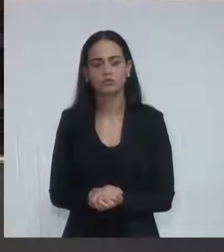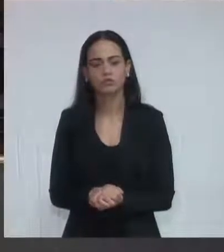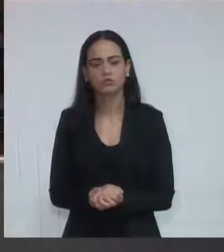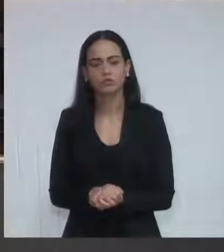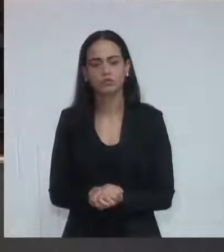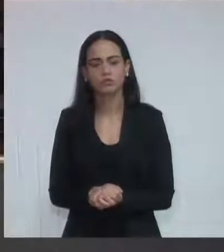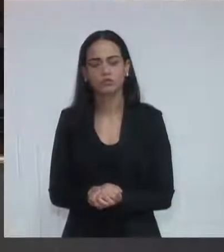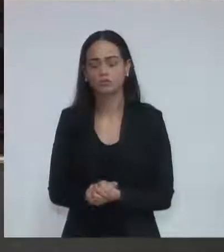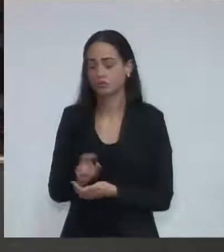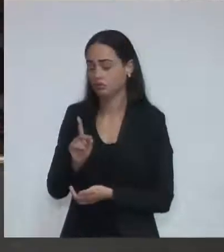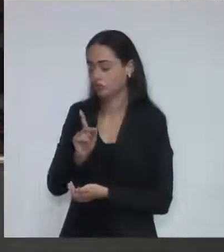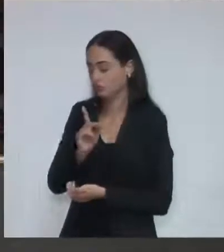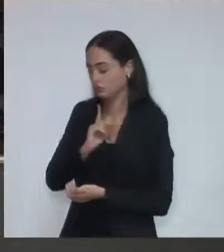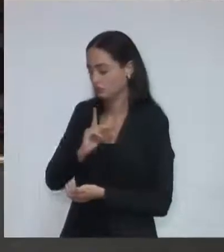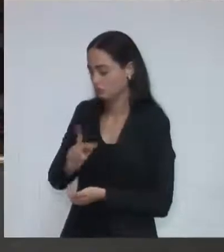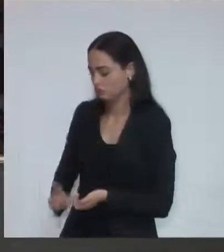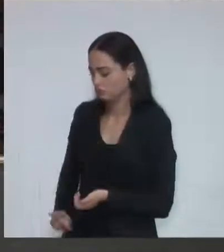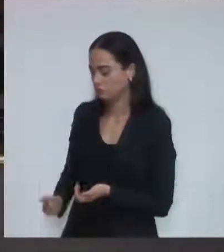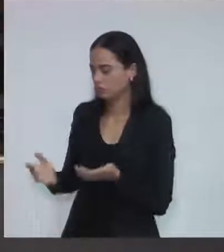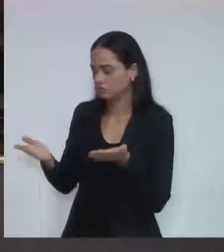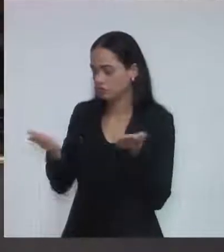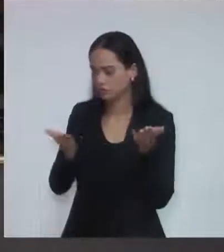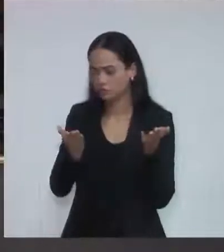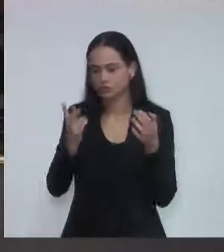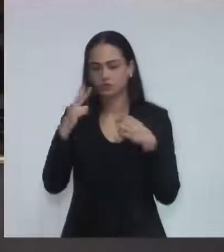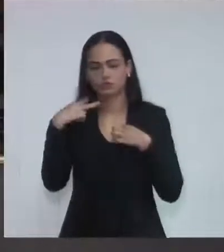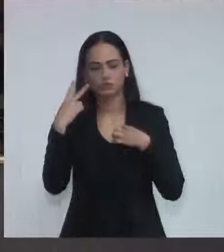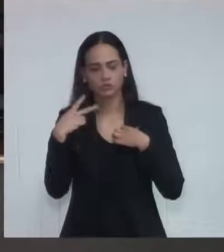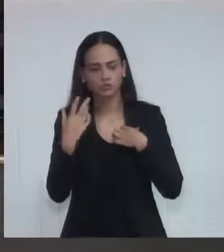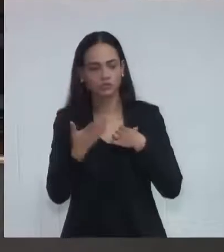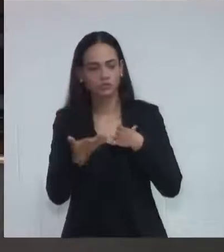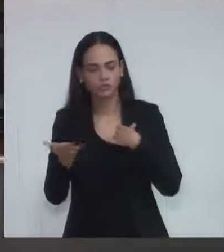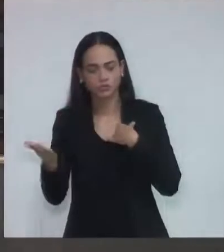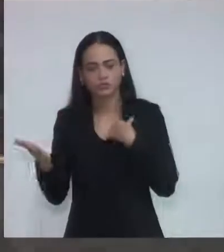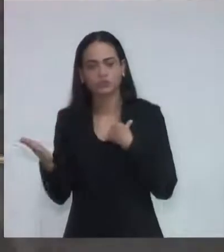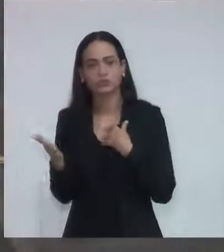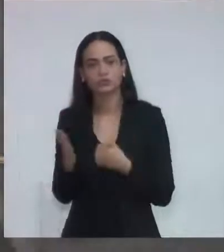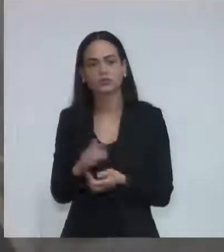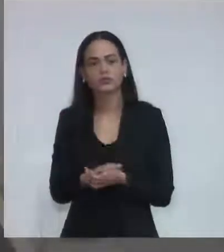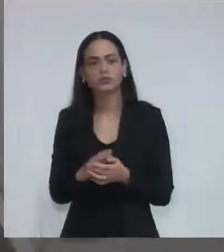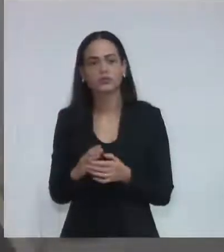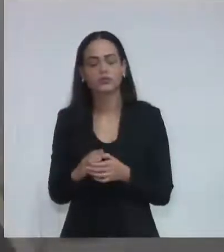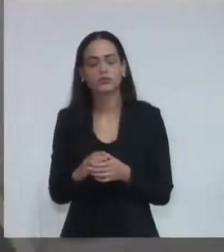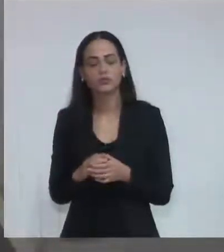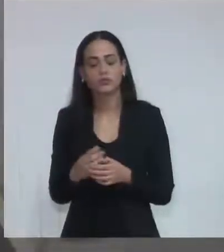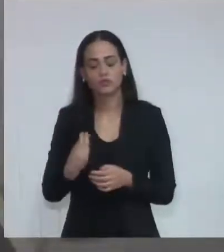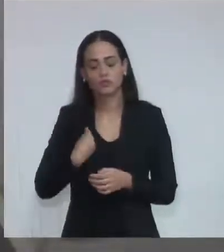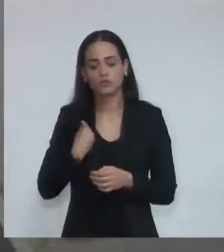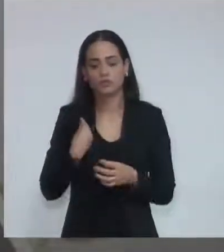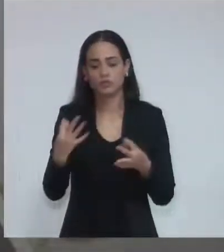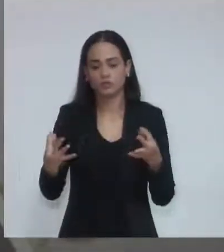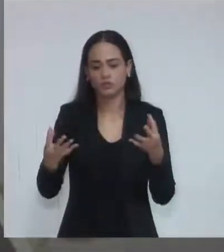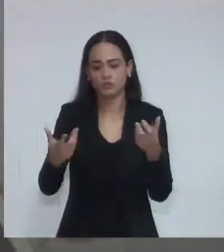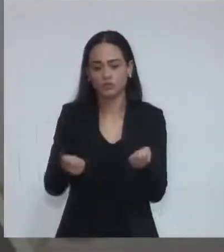Senhor presidente, nobres vereadores, vereadora Ana, vereadora Flávia, público presente, a todos uma boa